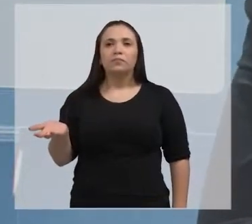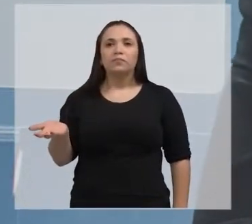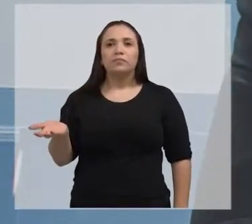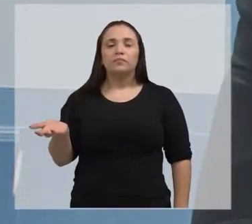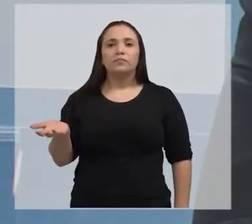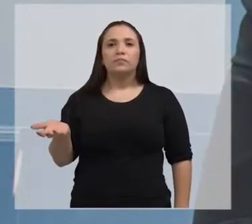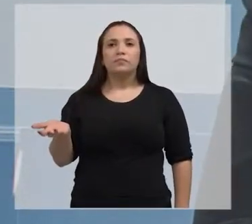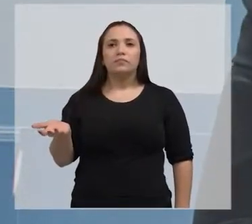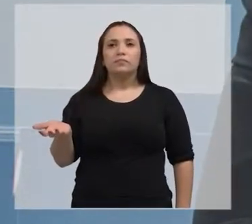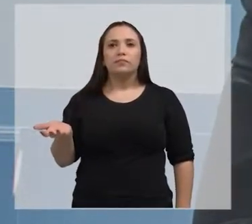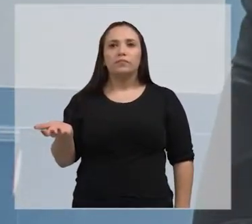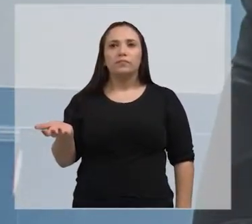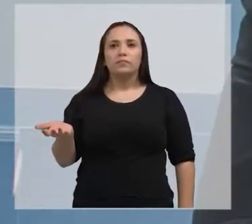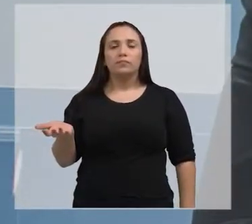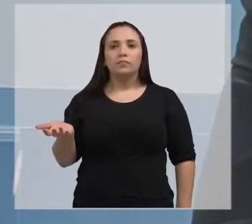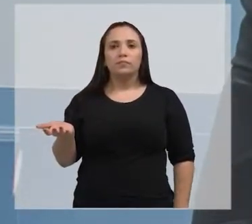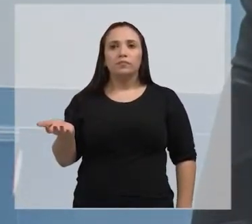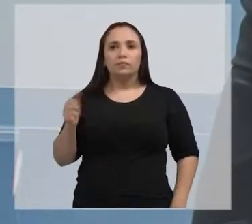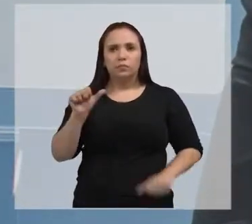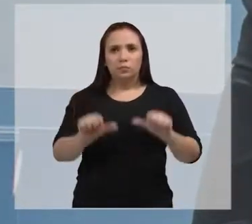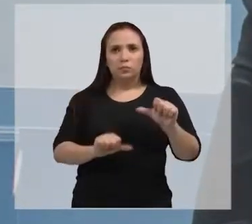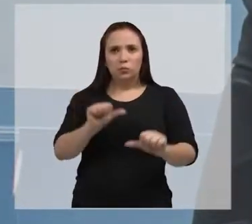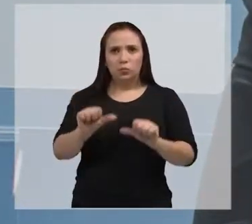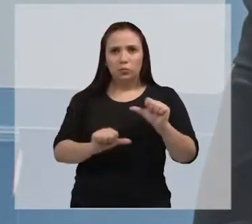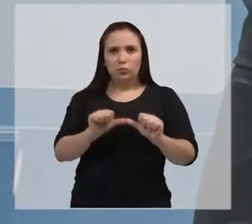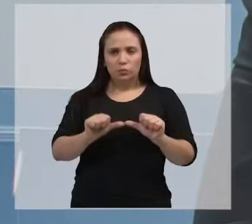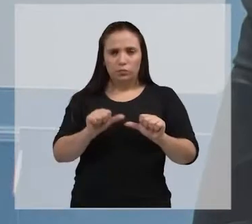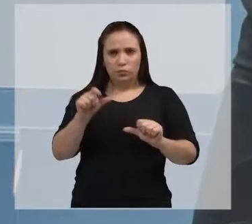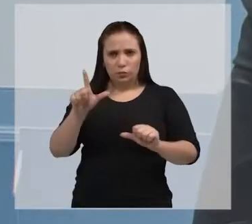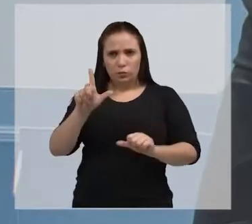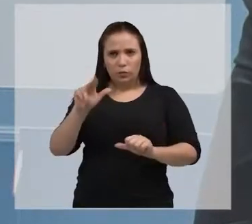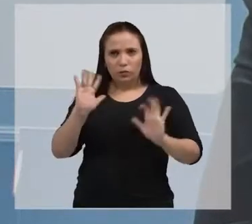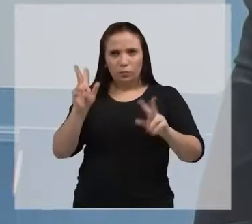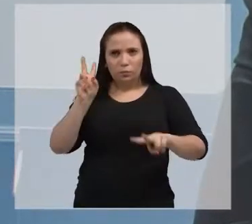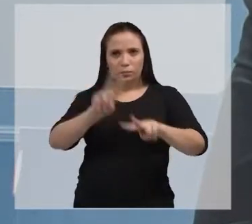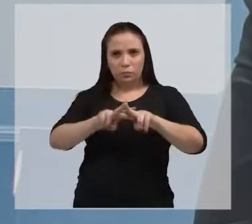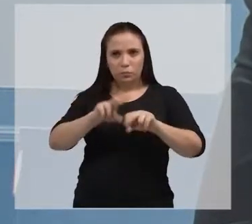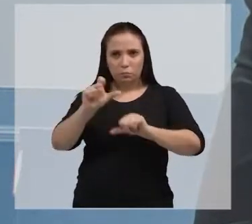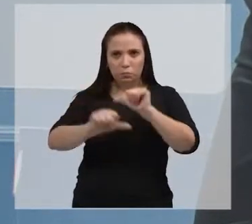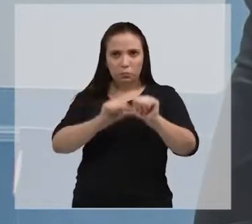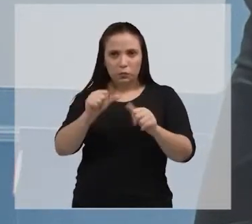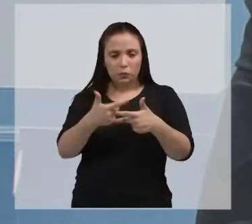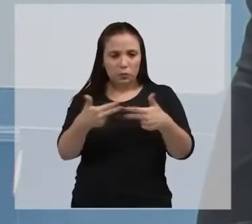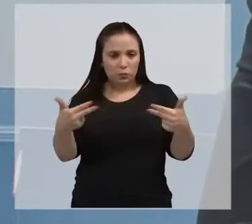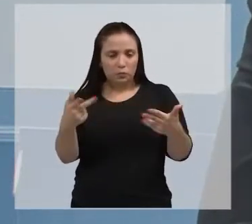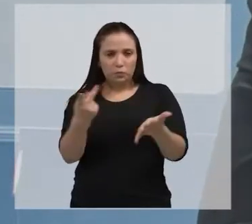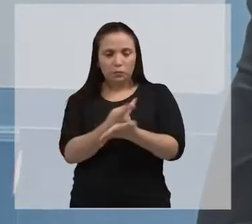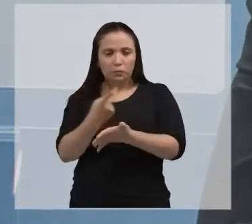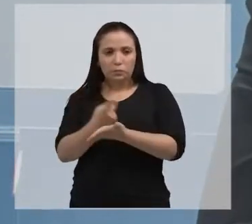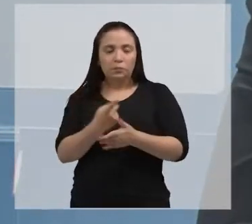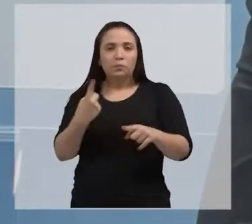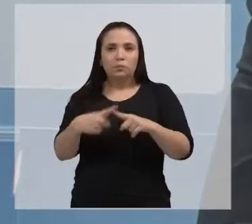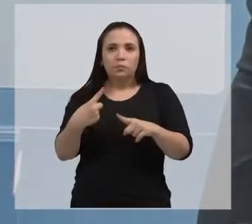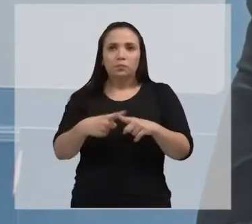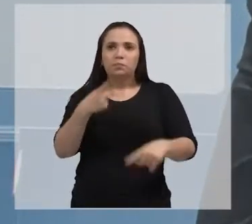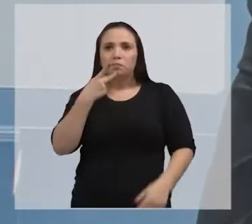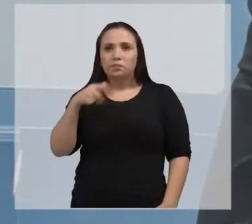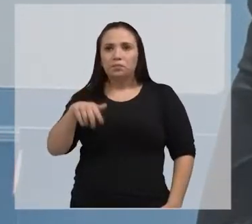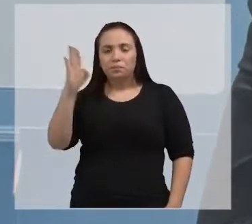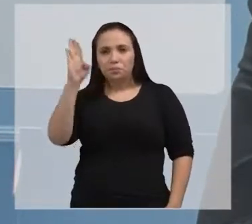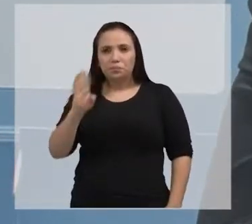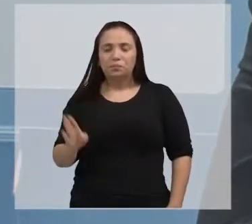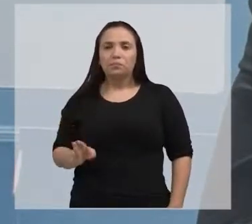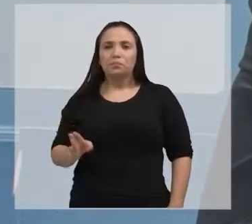só dizer aqui. Mudou alguma coisa depois que o Lula foi preso? Porque tem que dizer que o Brasil parava, o Brasil